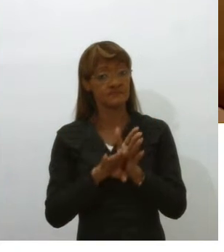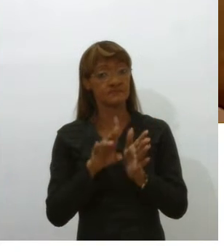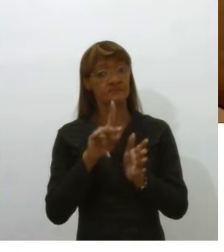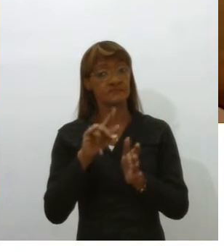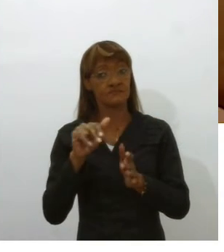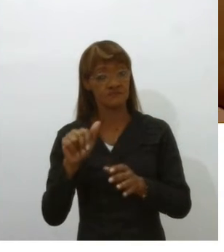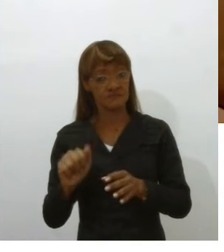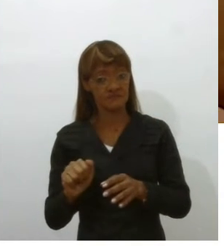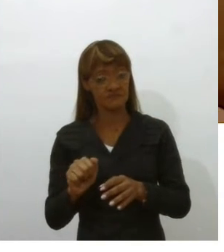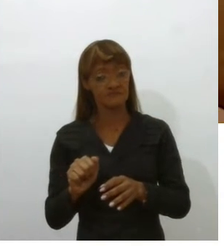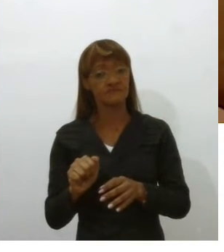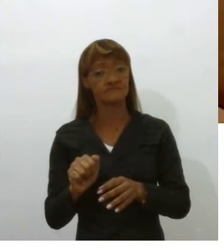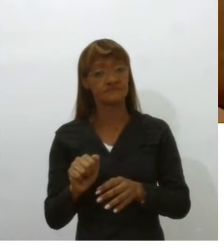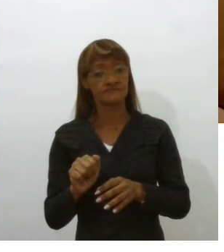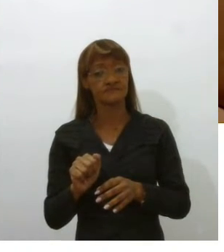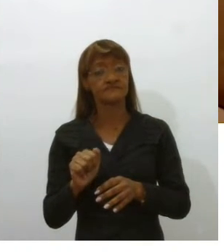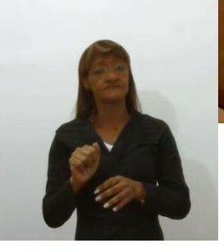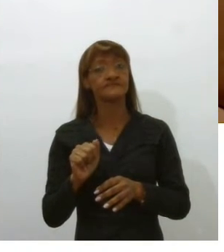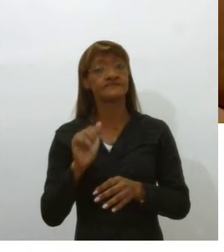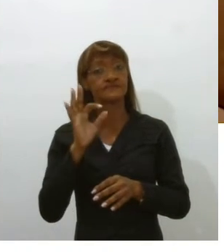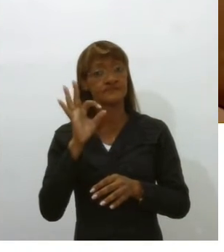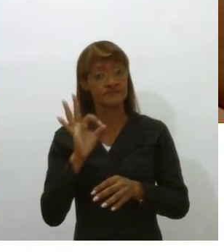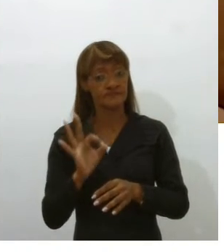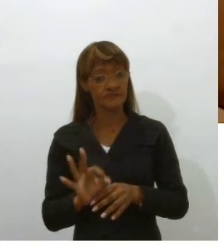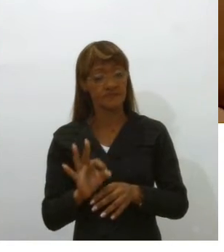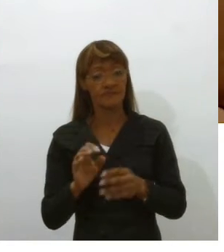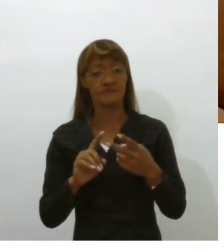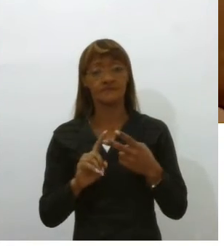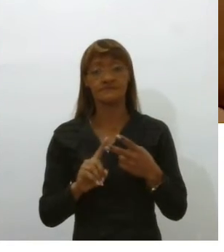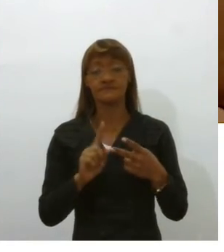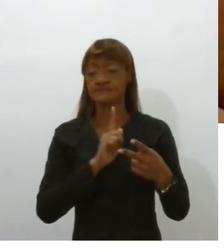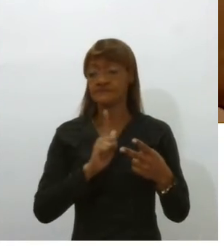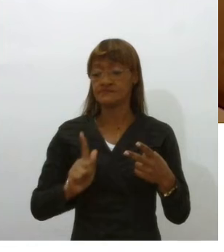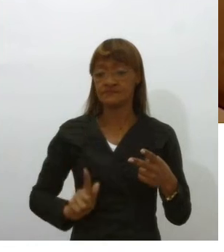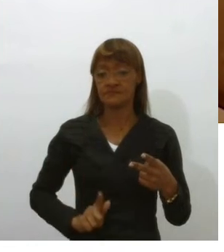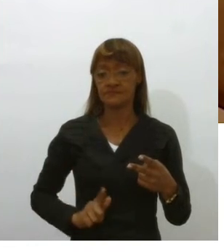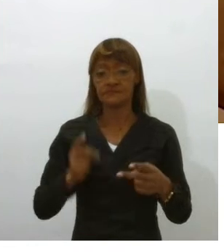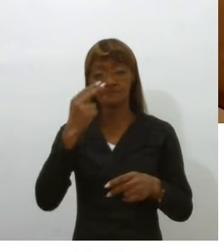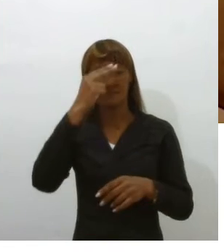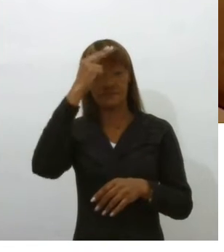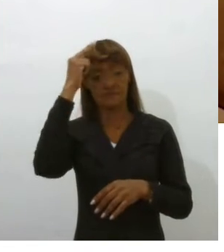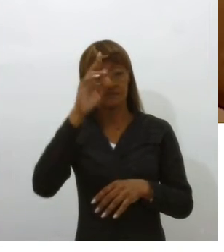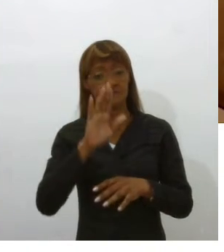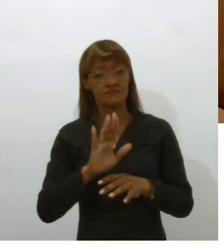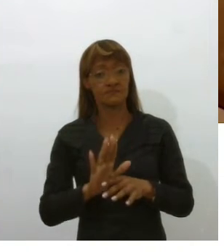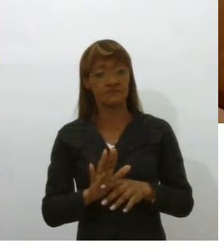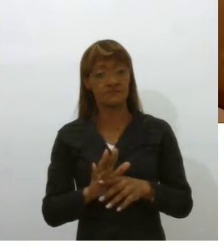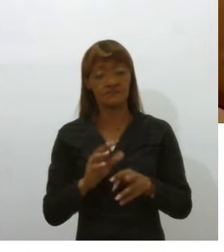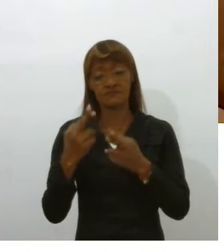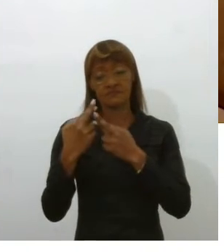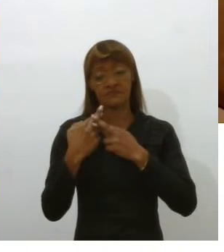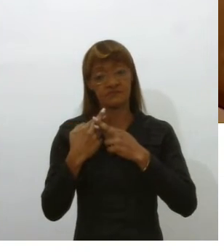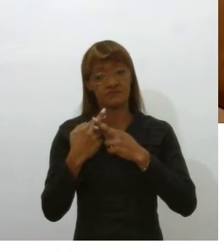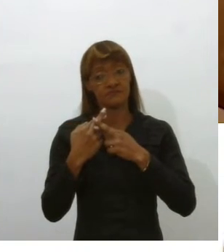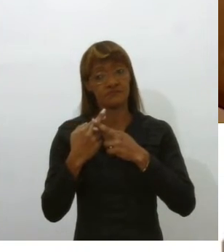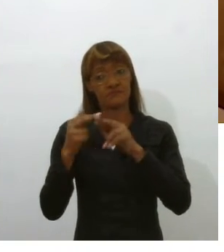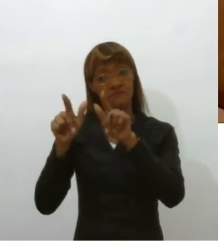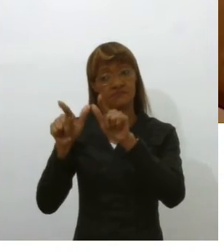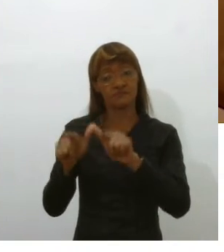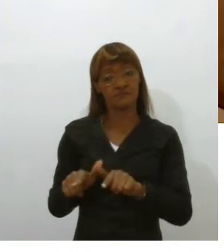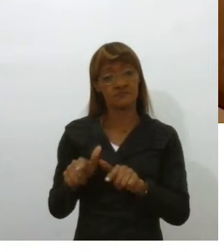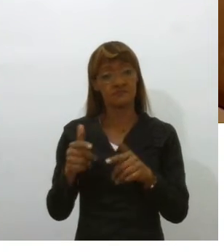vir ali na frente. O governador Belivaldo não vai mais ter nenhuma responsabilidade dele enquanto gestor de pagar, porque não